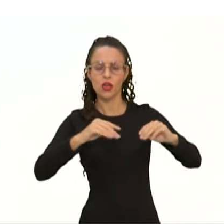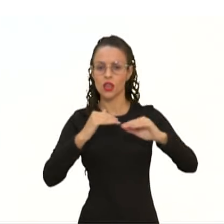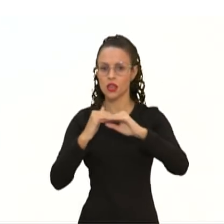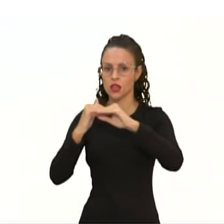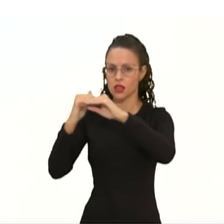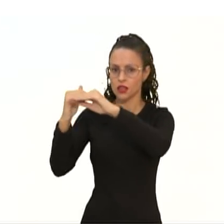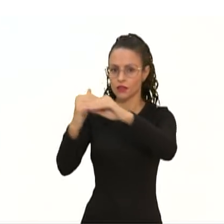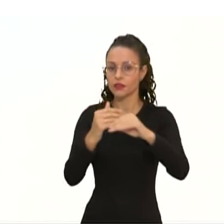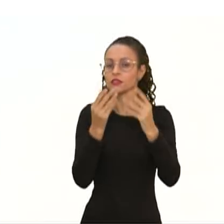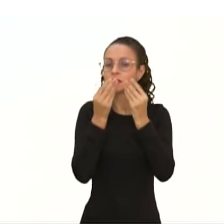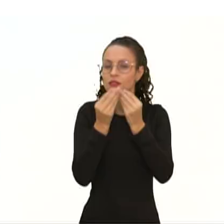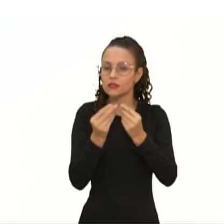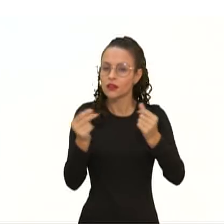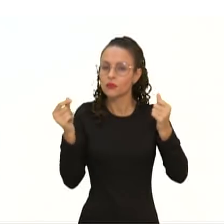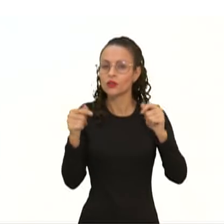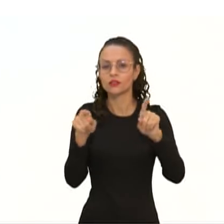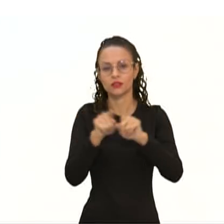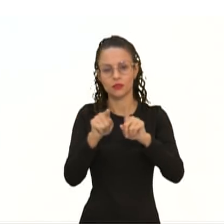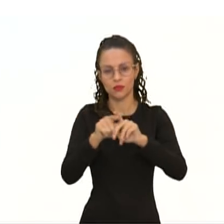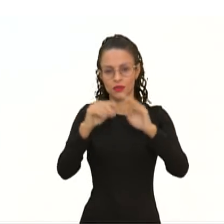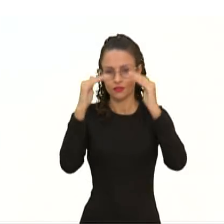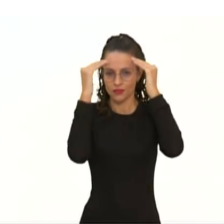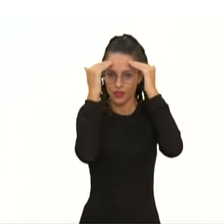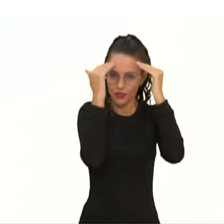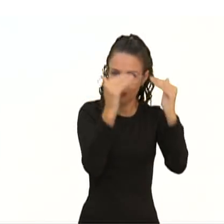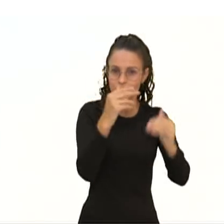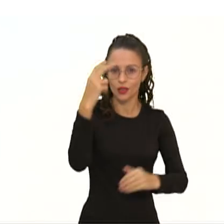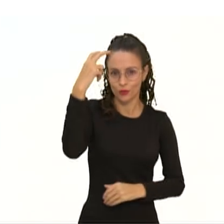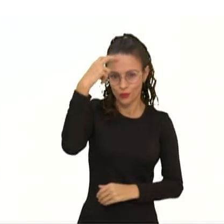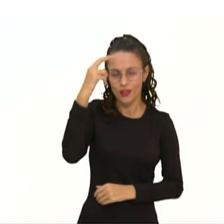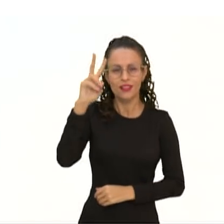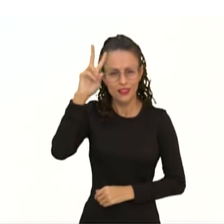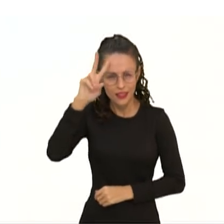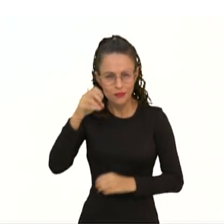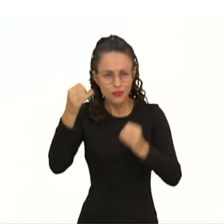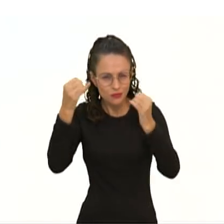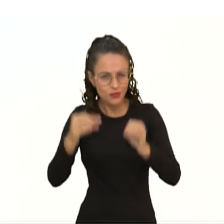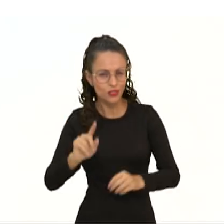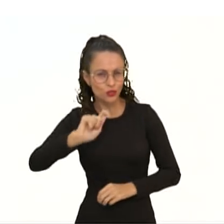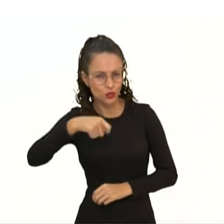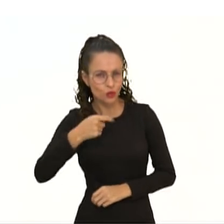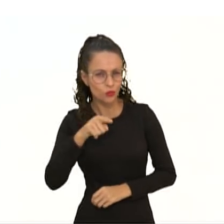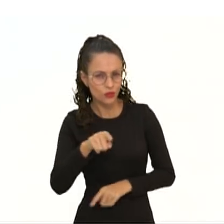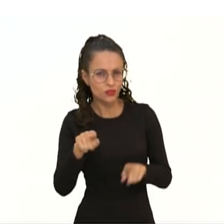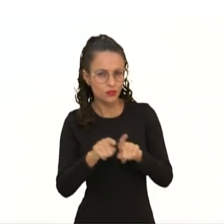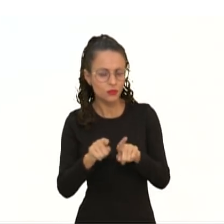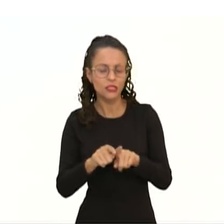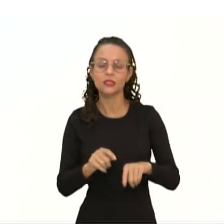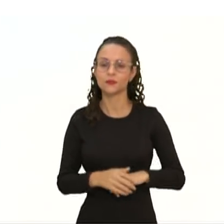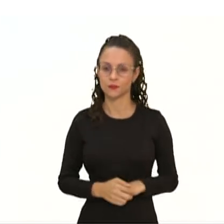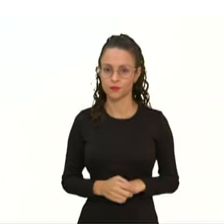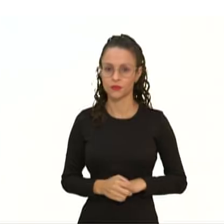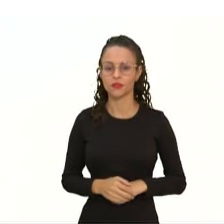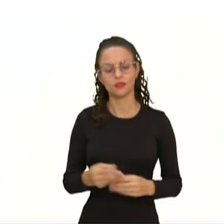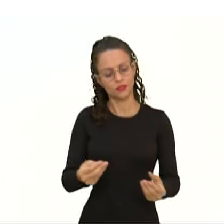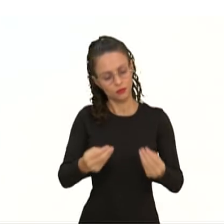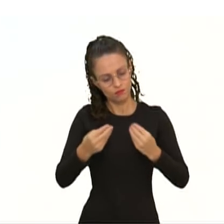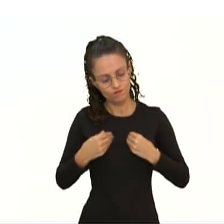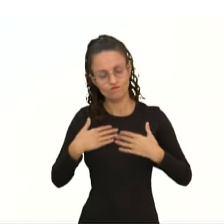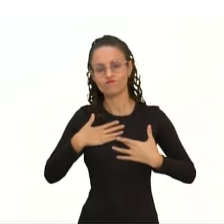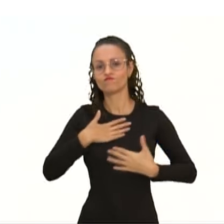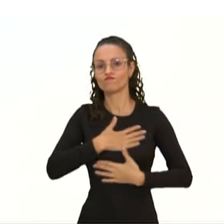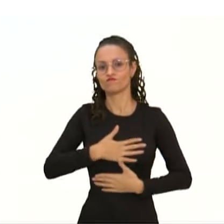equilibrada, saborosa e respeitar as culturas. Lembra que nós falamos sobre isso também? E proporcionar prazer e